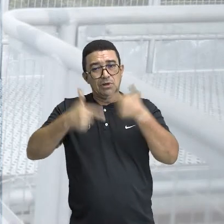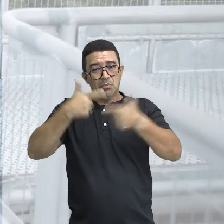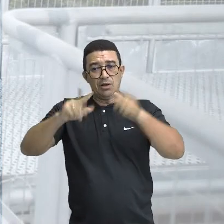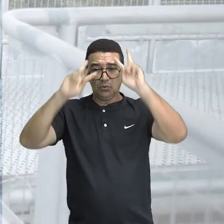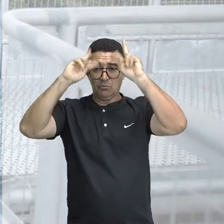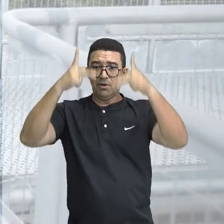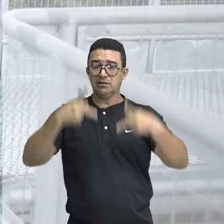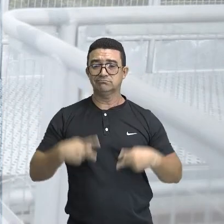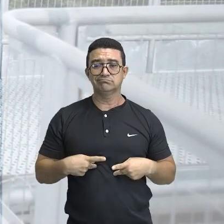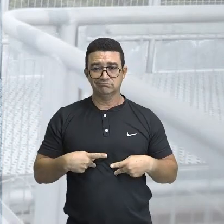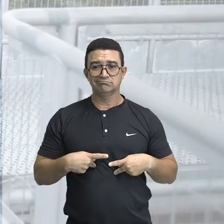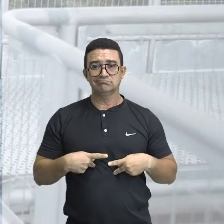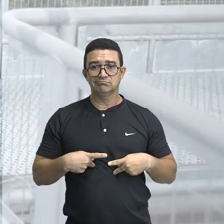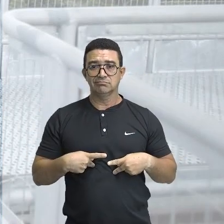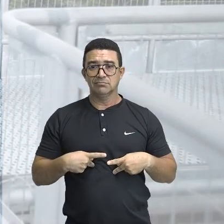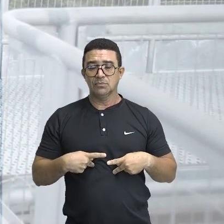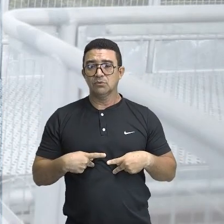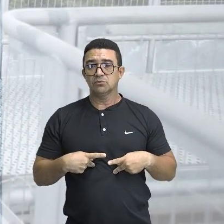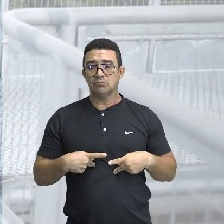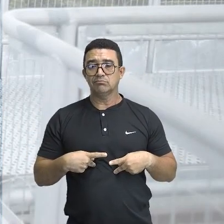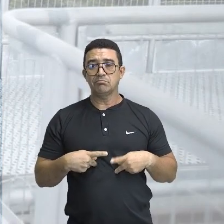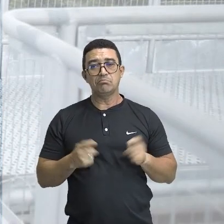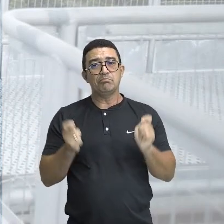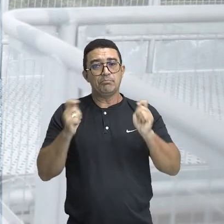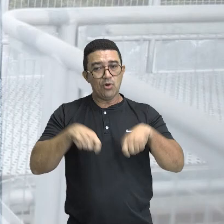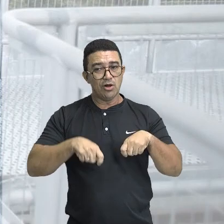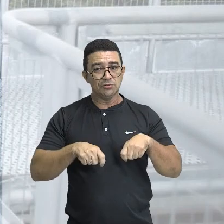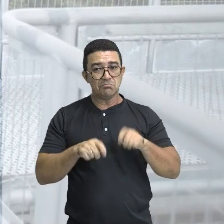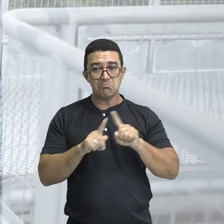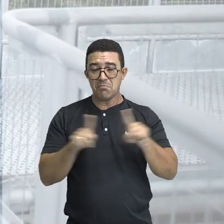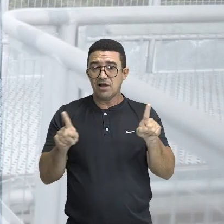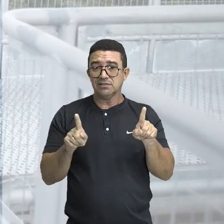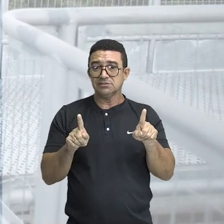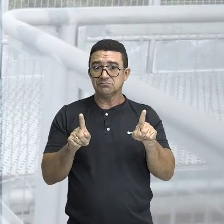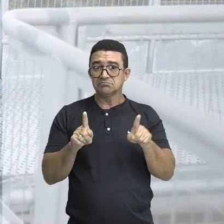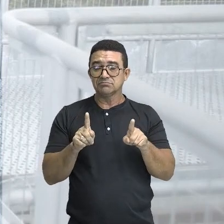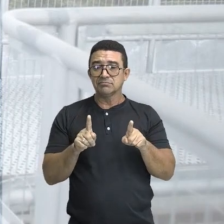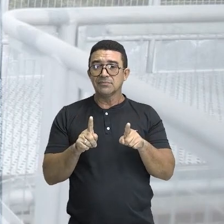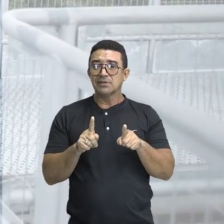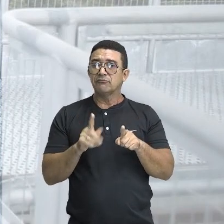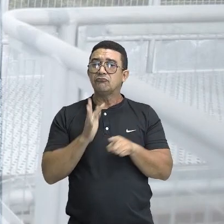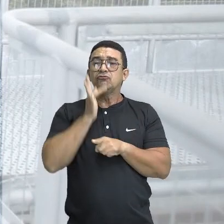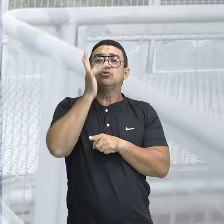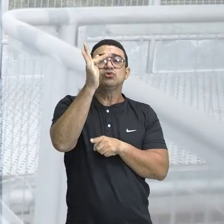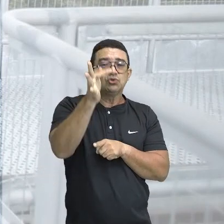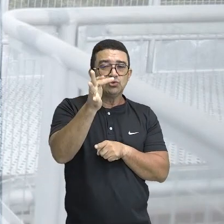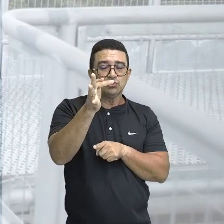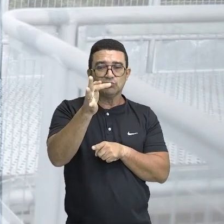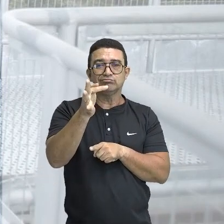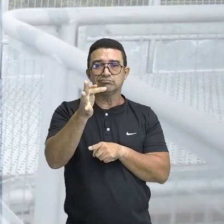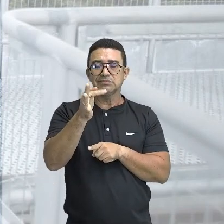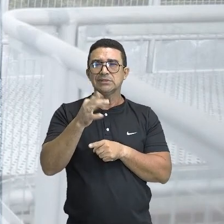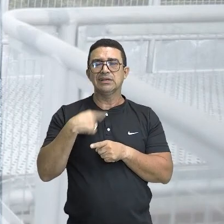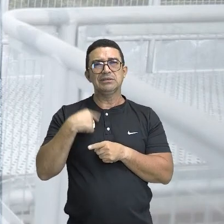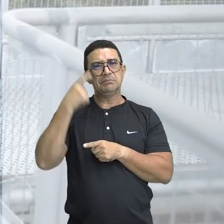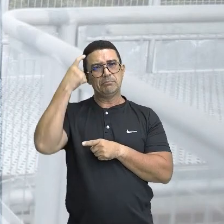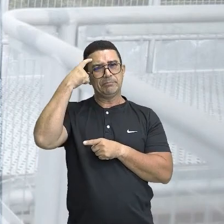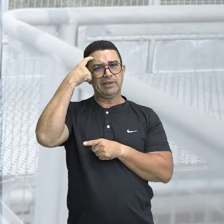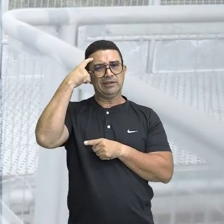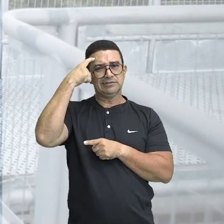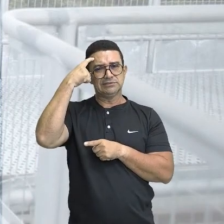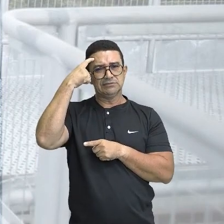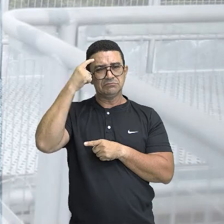humanas, ela pode até nascer um dia, mas isso leva tempo. Muito. E será que